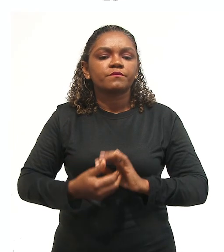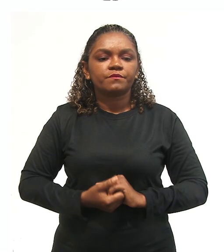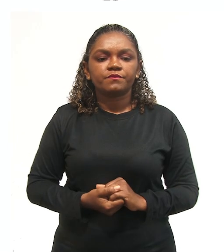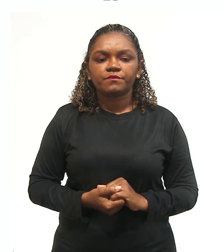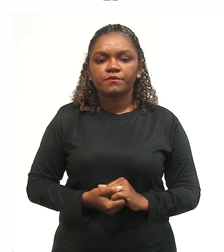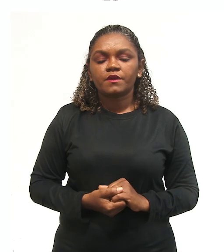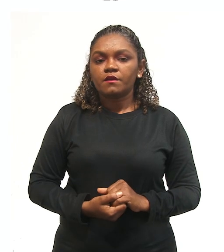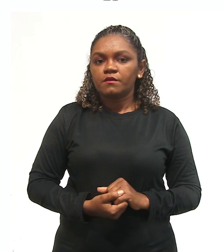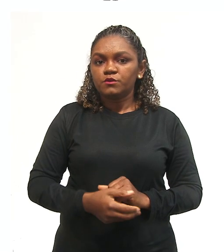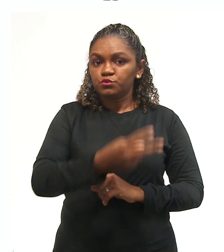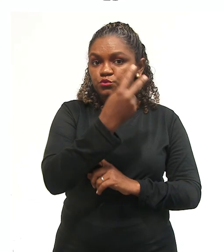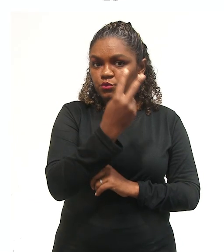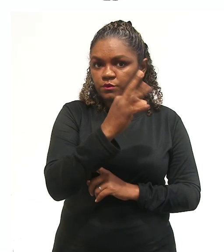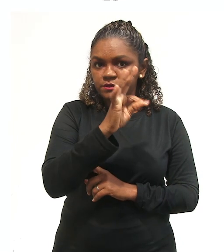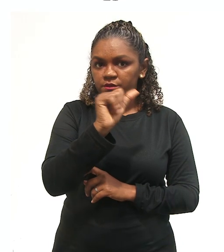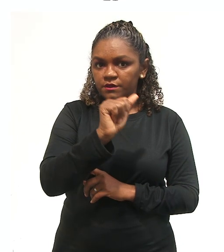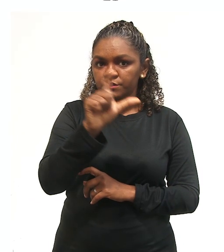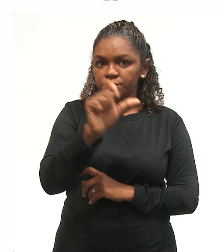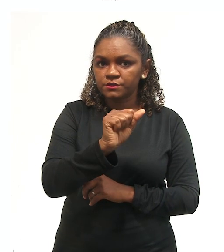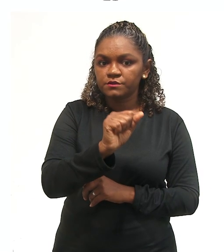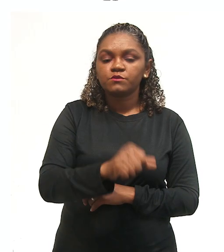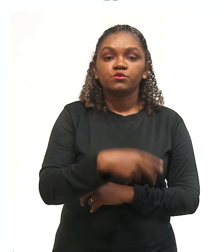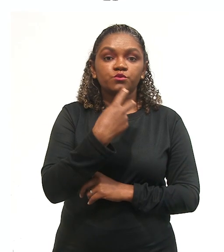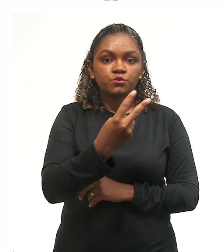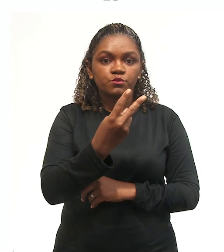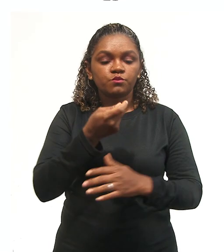equivalentes são duas taxas